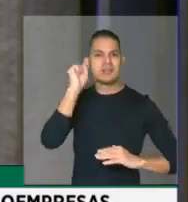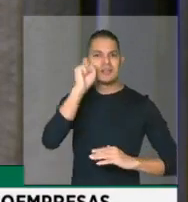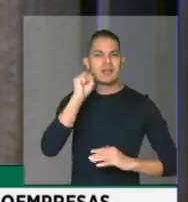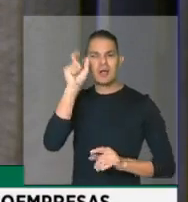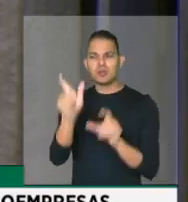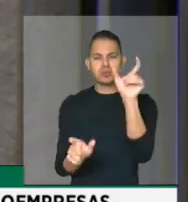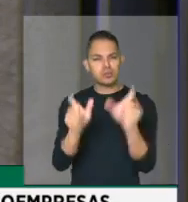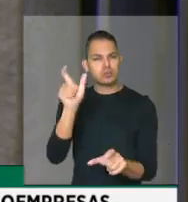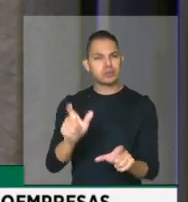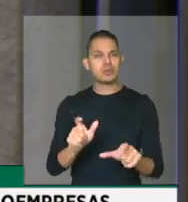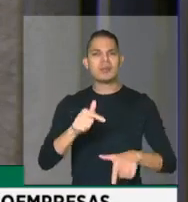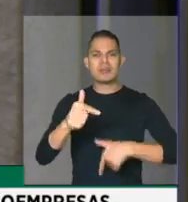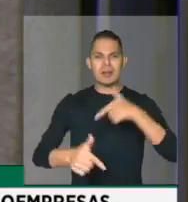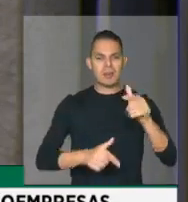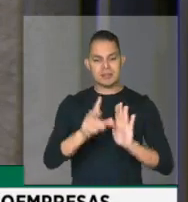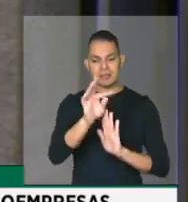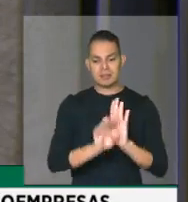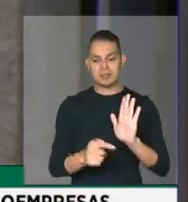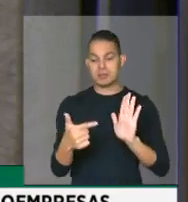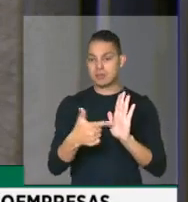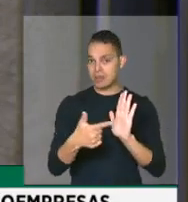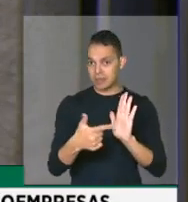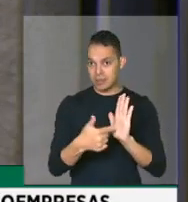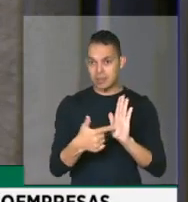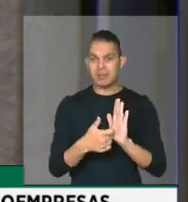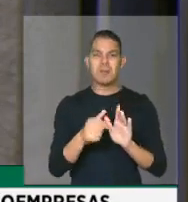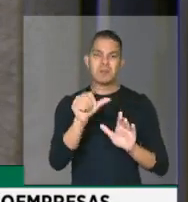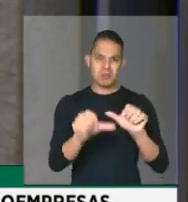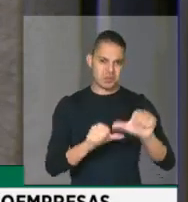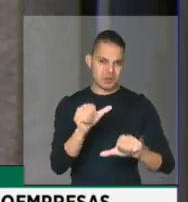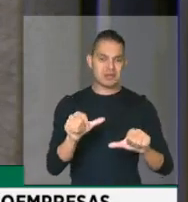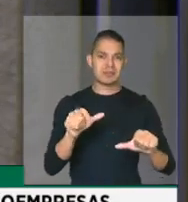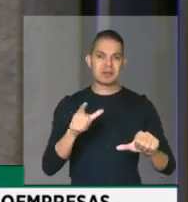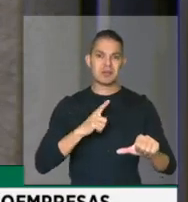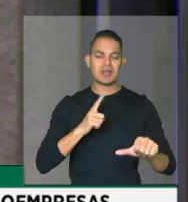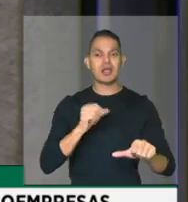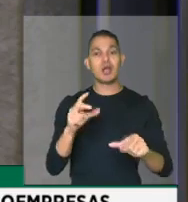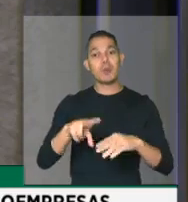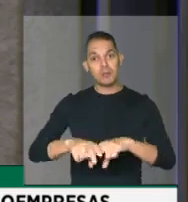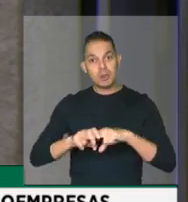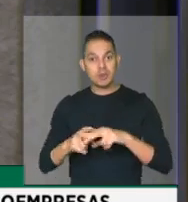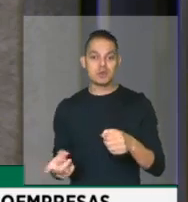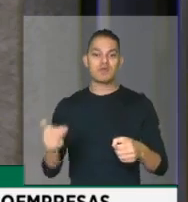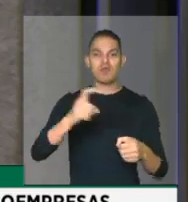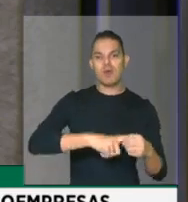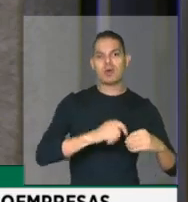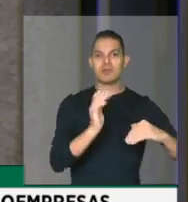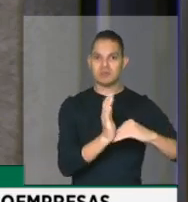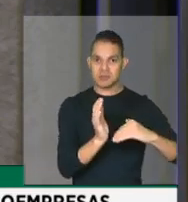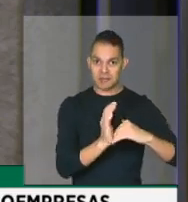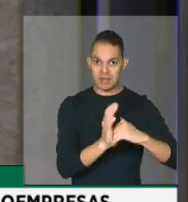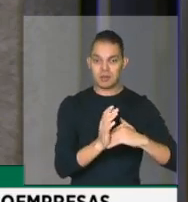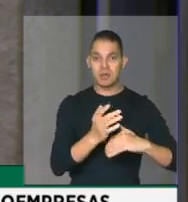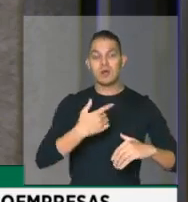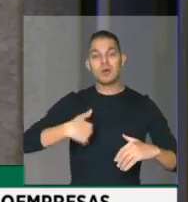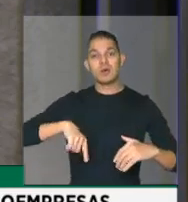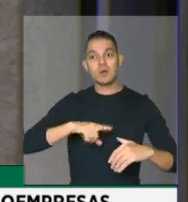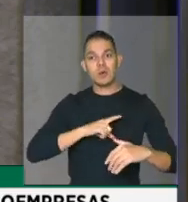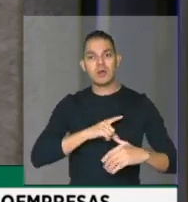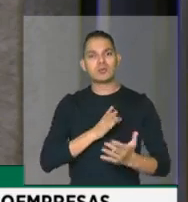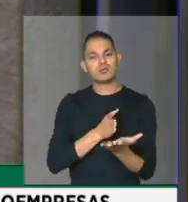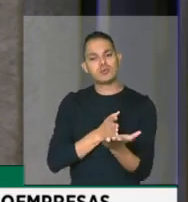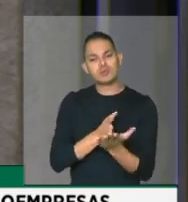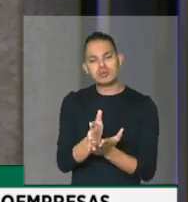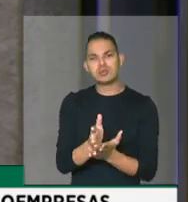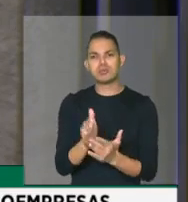trabalharam com esse texto lá, até porque, como há modificações, o texto voltará para o Senado. Nós estamos em pleno